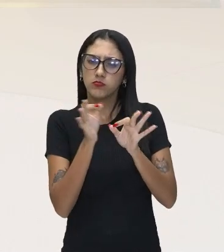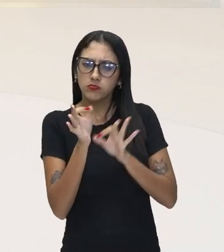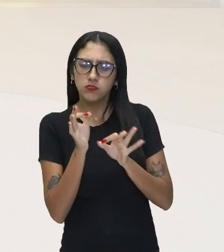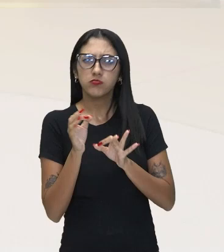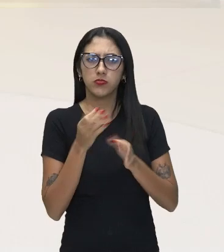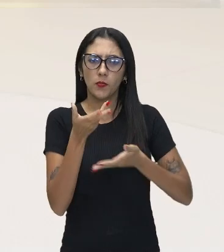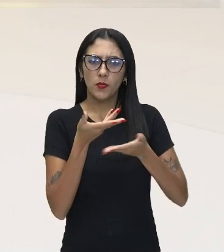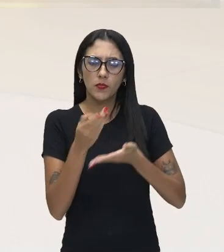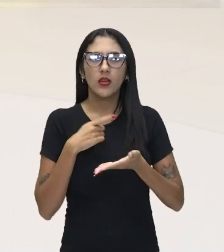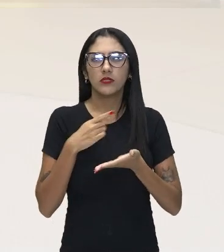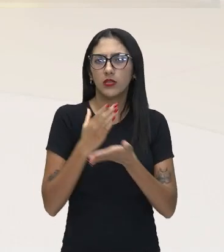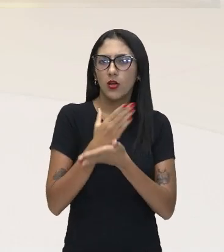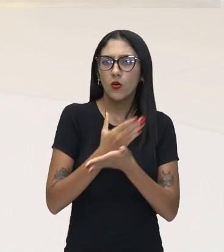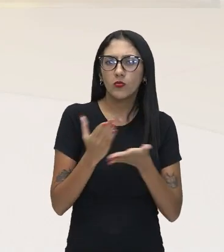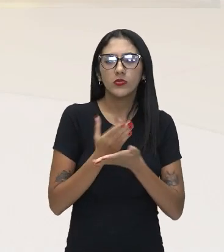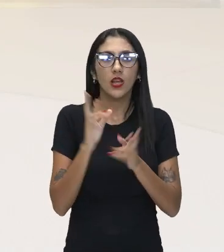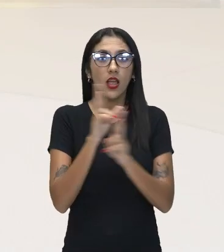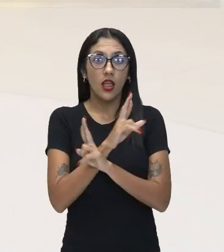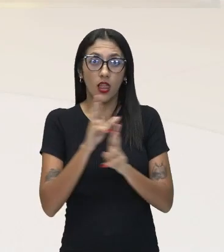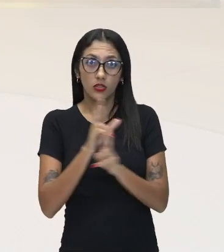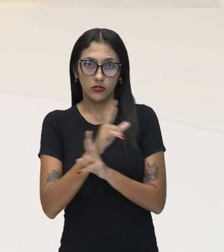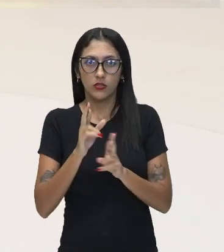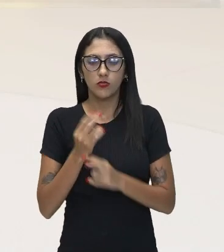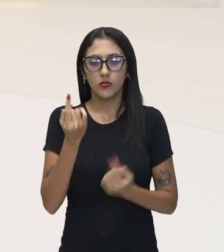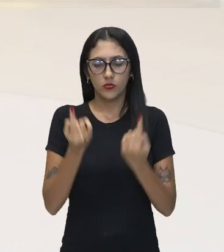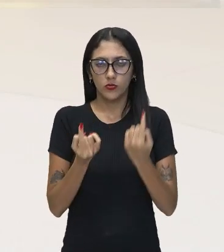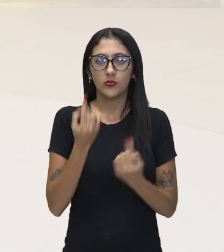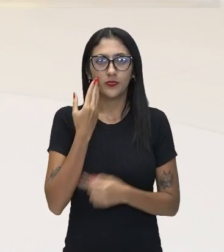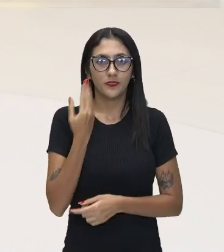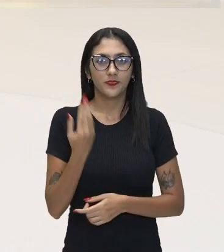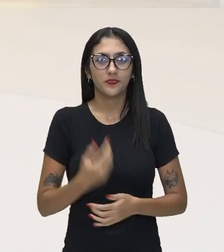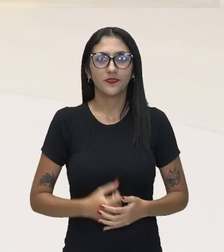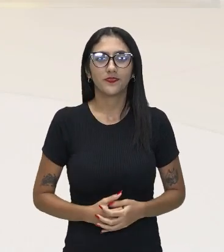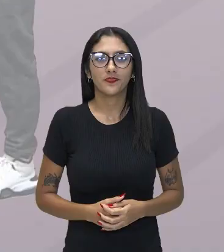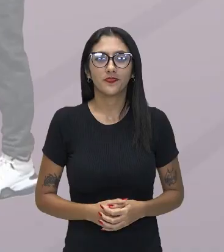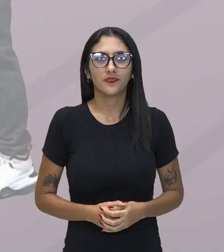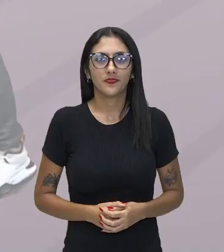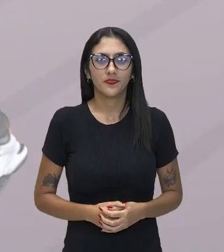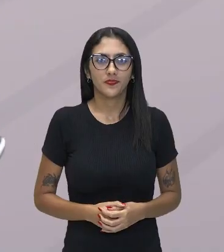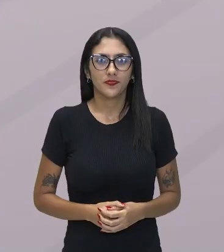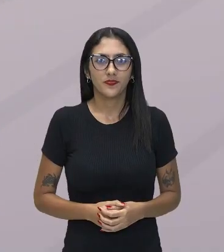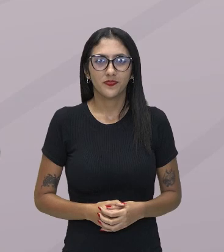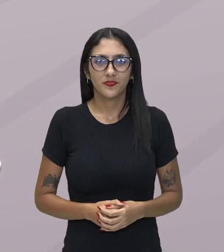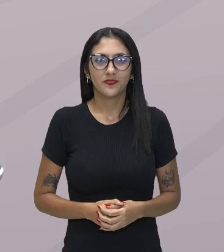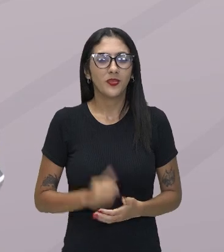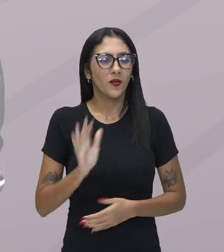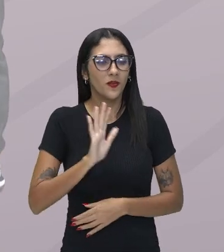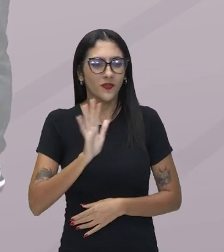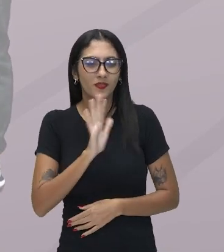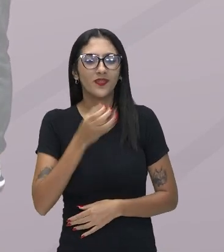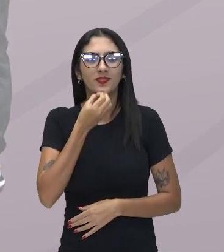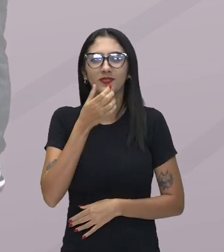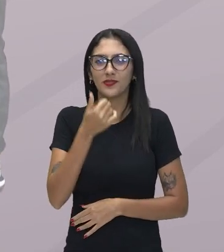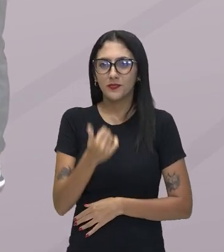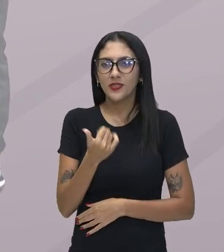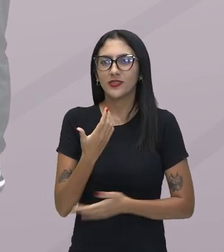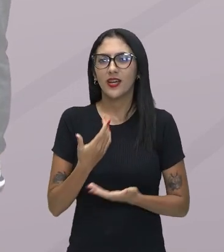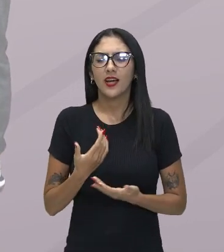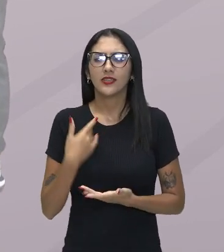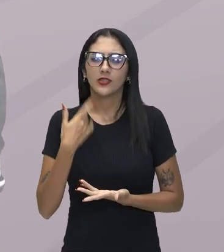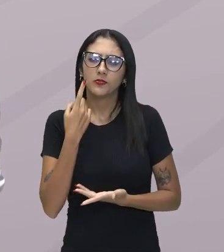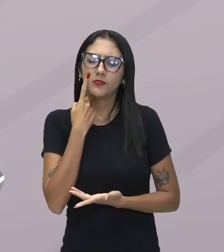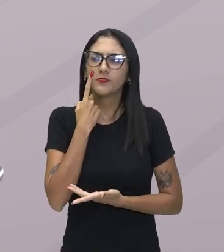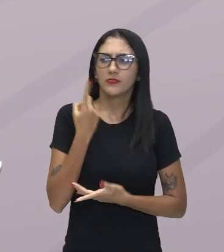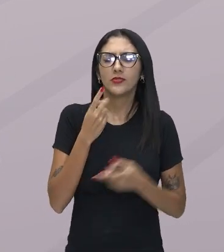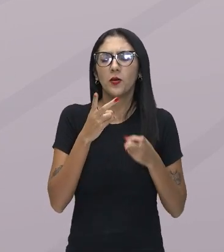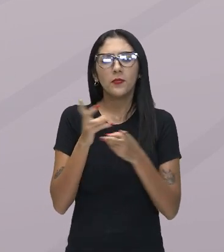interações sobre as falas, né, que nós teremos nesse vídeo, olha só. Tudo bom? Fala, Lucas, tranquilo? Tranquilo, eu tenho percebido